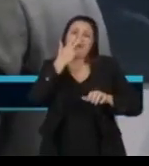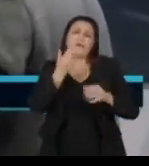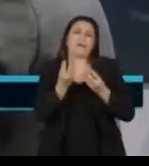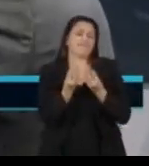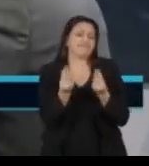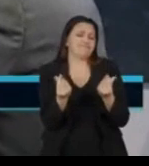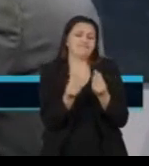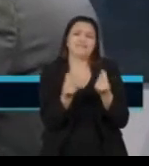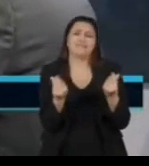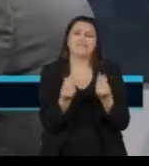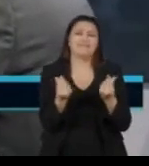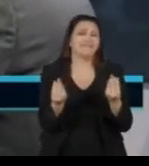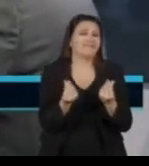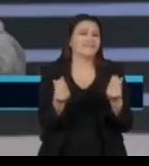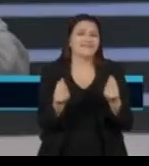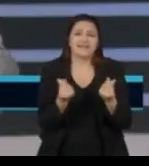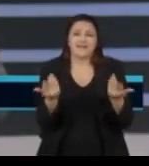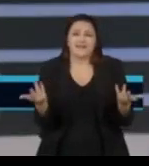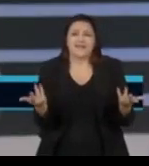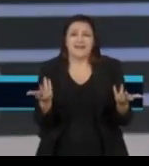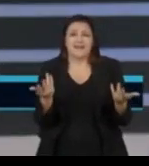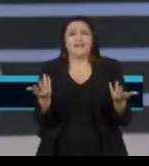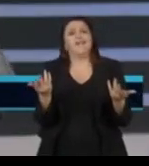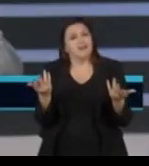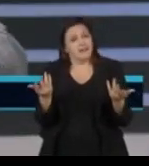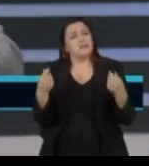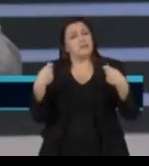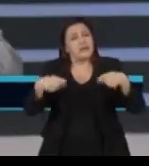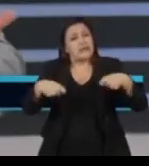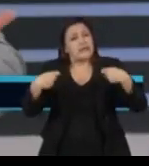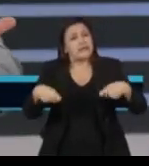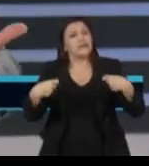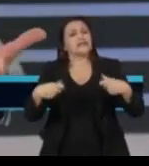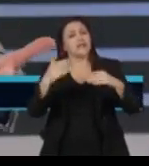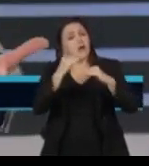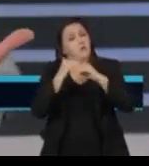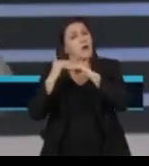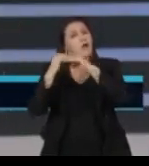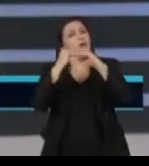verdade é muito baixo. A própria instituição precisa se preservar com um padrão ético melhor.